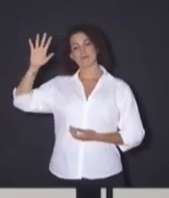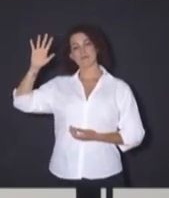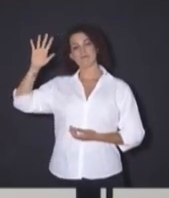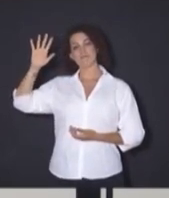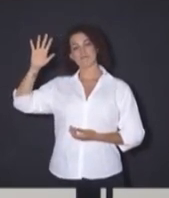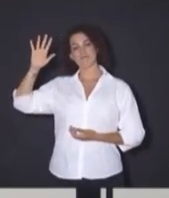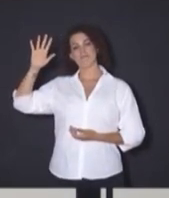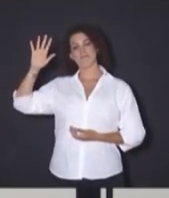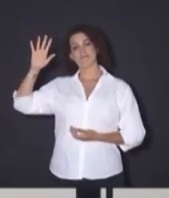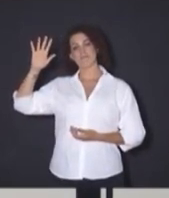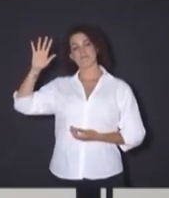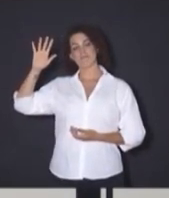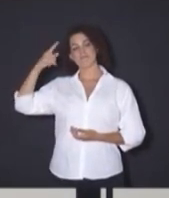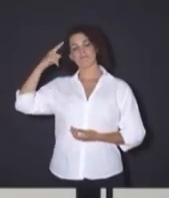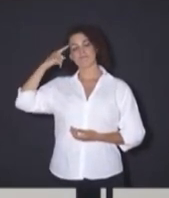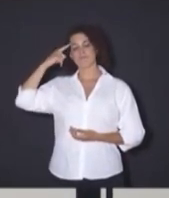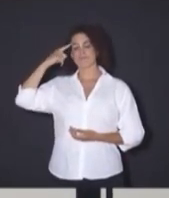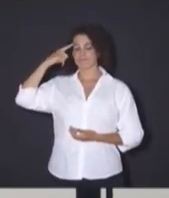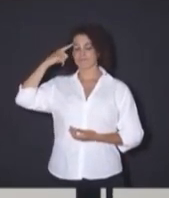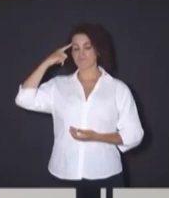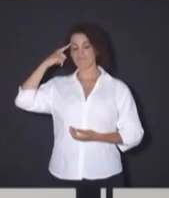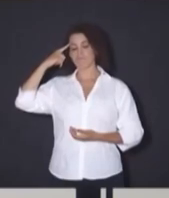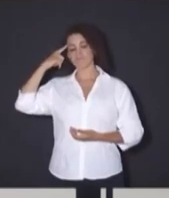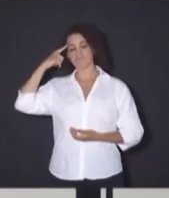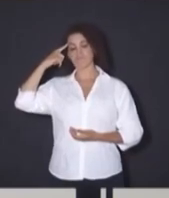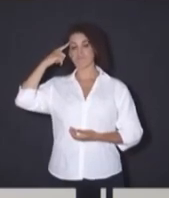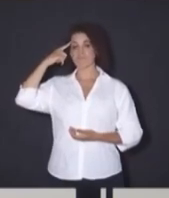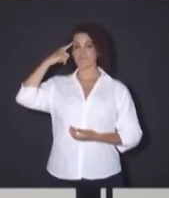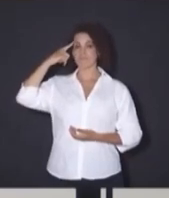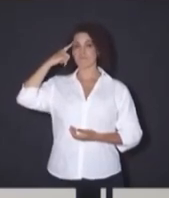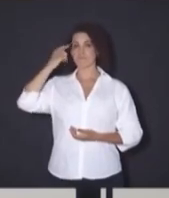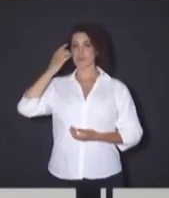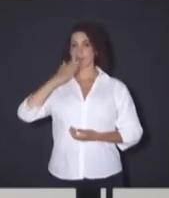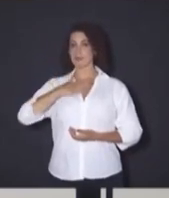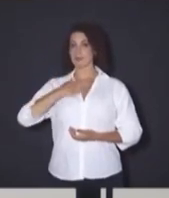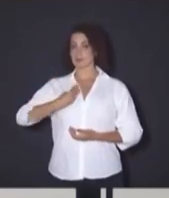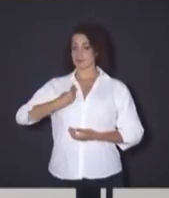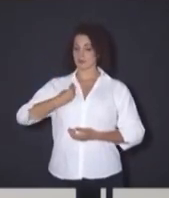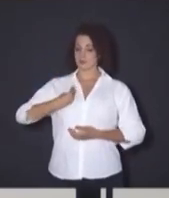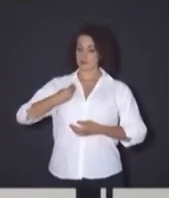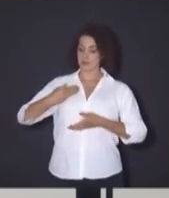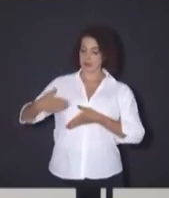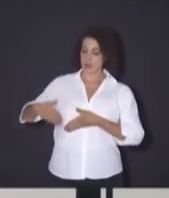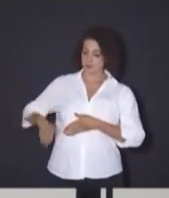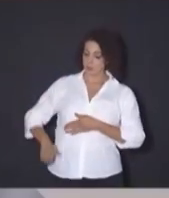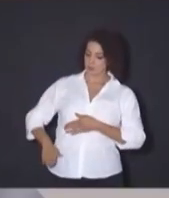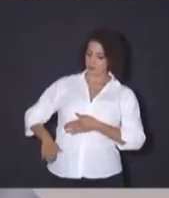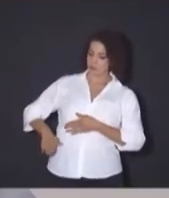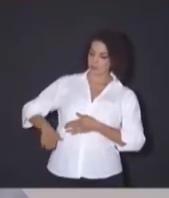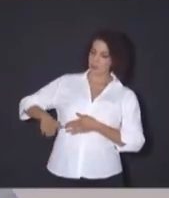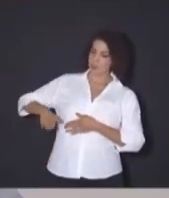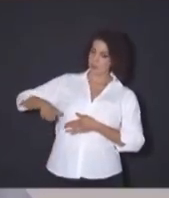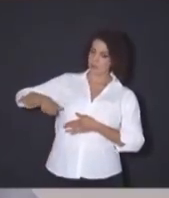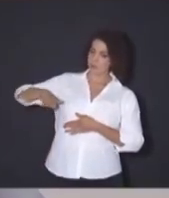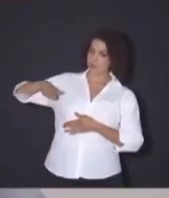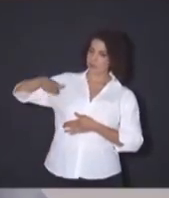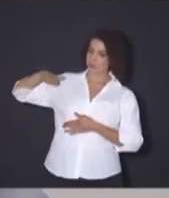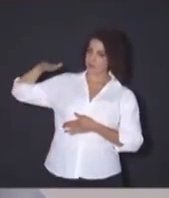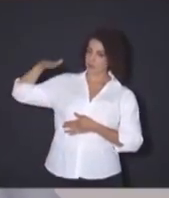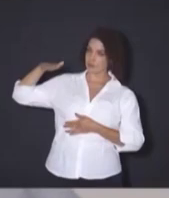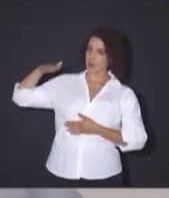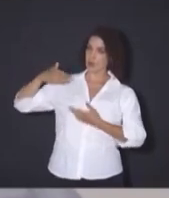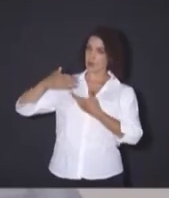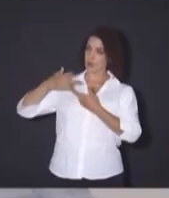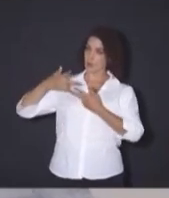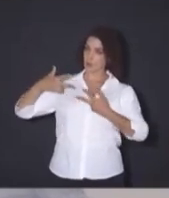e pensado, a partir de minha trajetória enquanto criança, né, de coisas